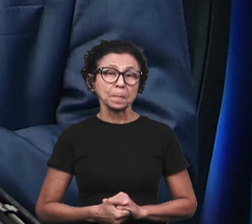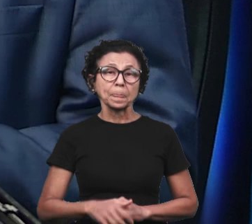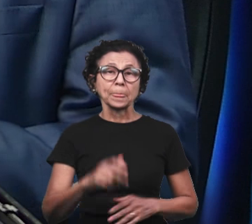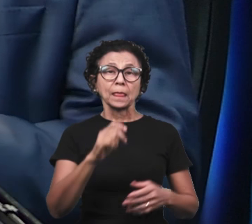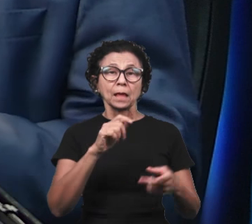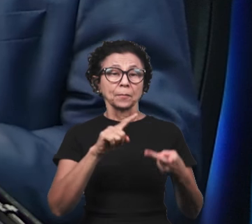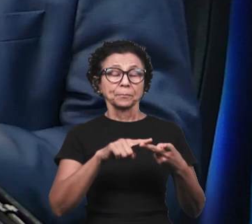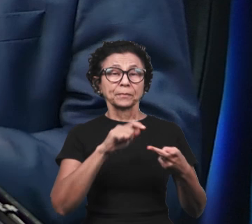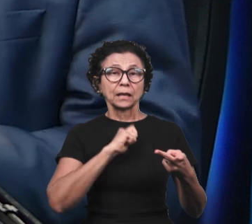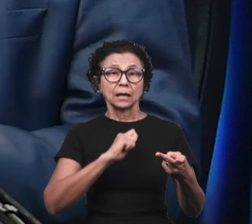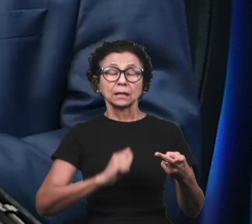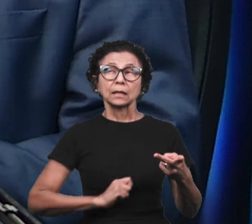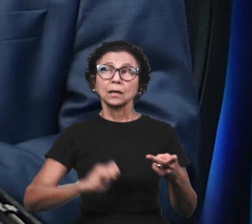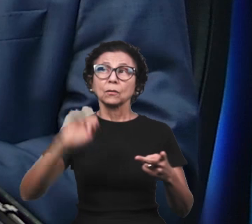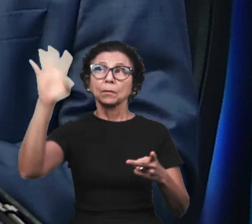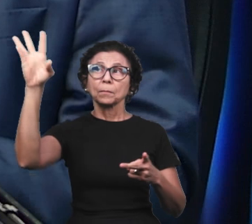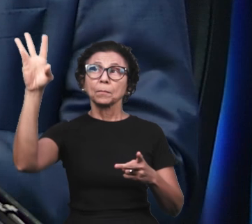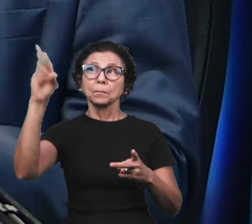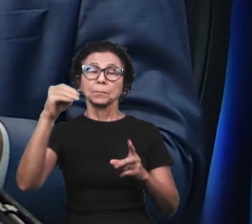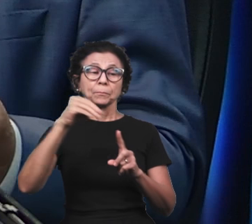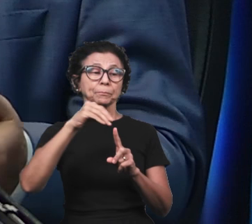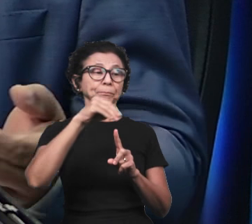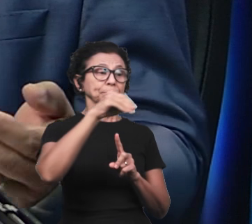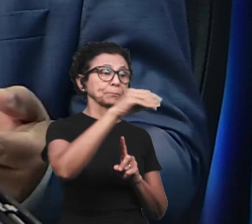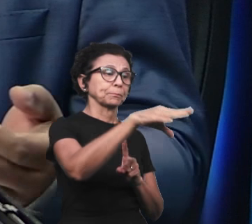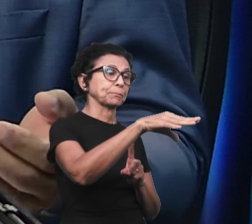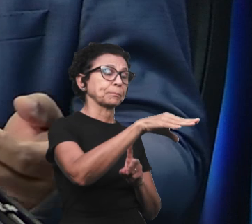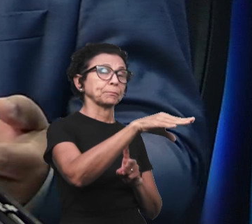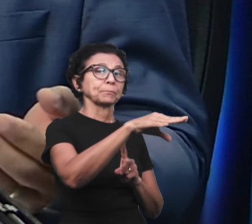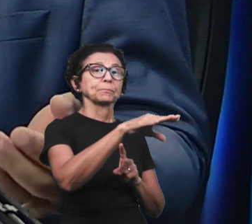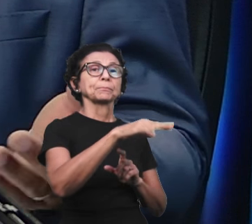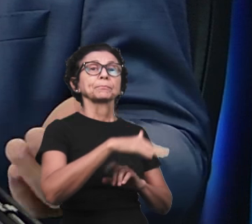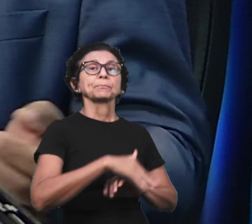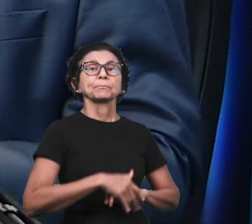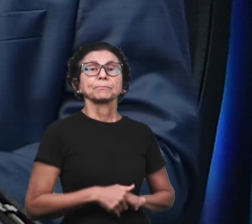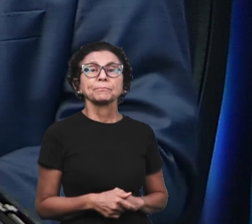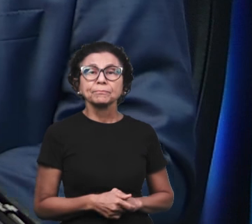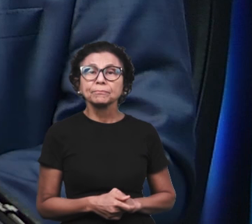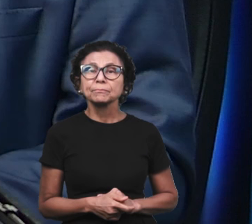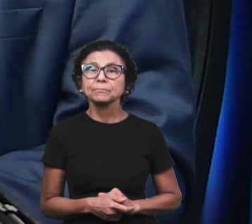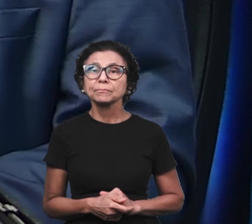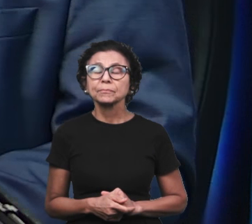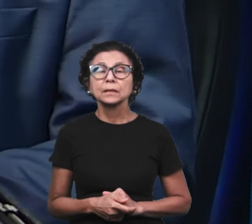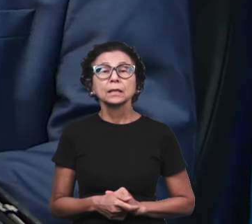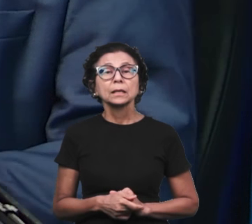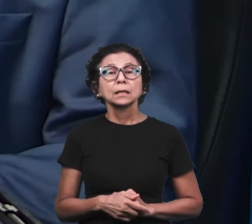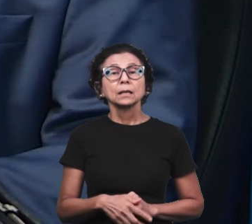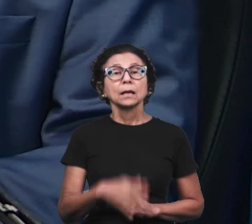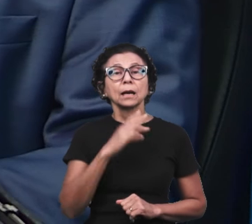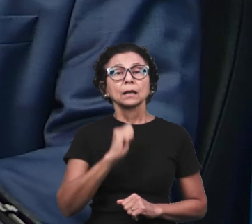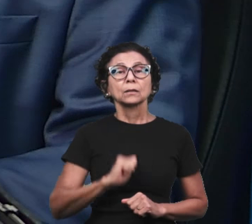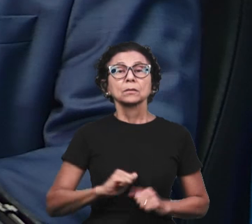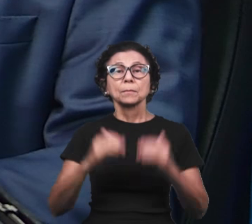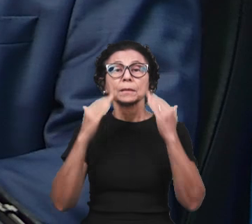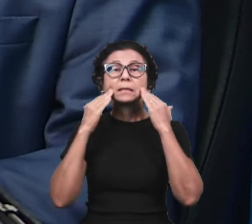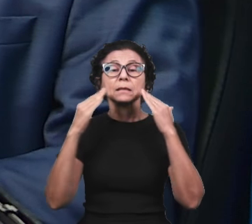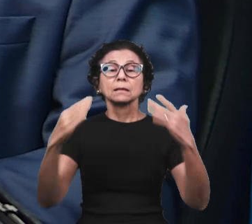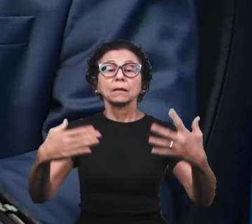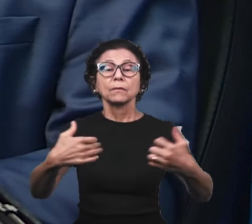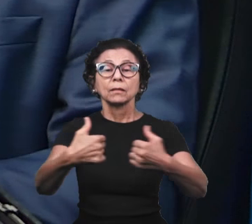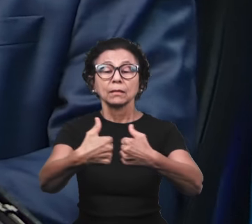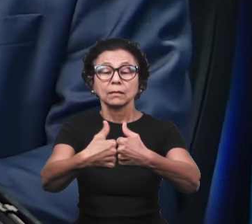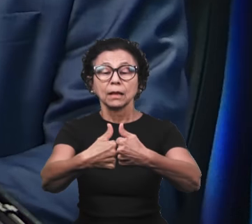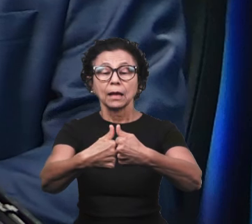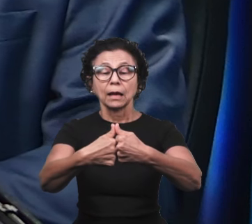para entrar no Santo dos Santos, ali diante da arca, que era a presença do Deus vivo. Maravilhoso isso. E tem